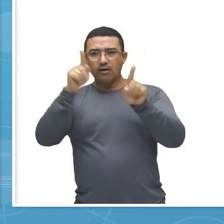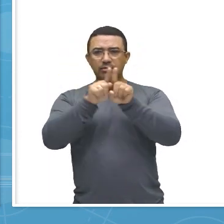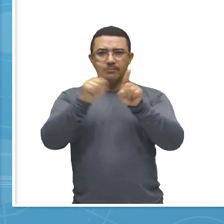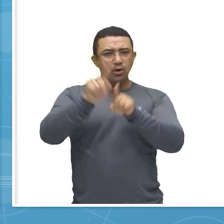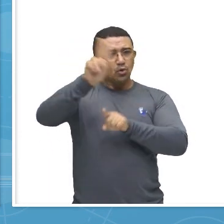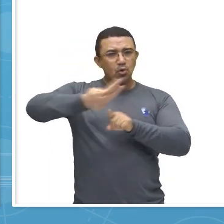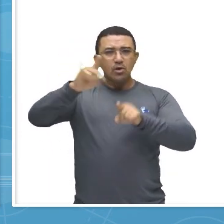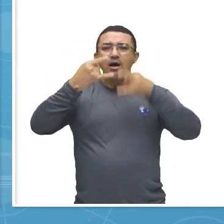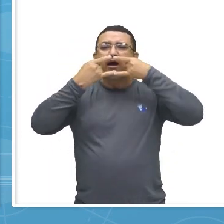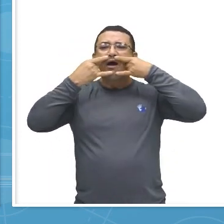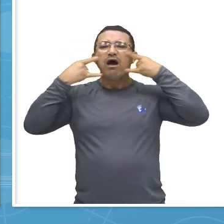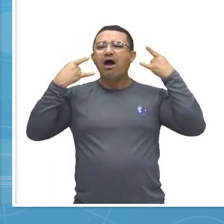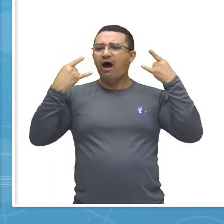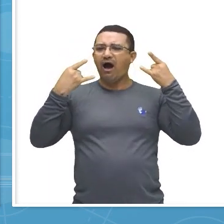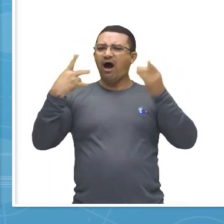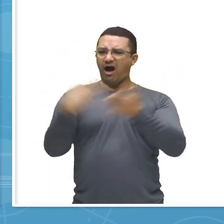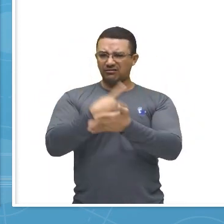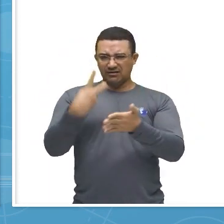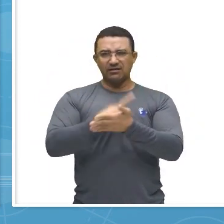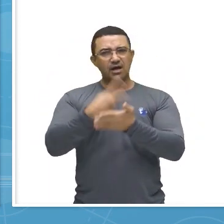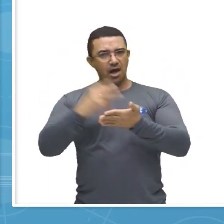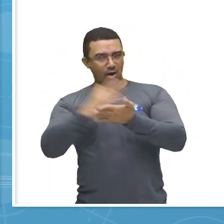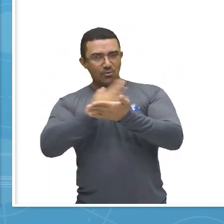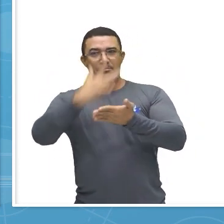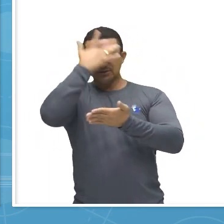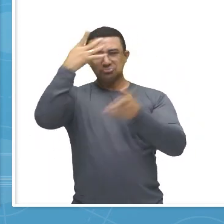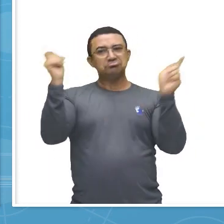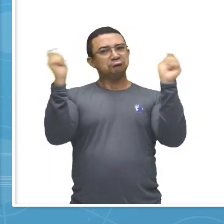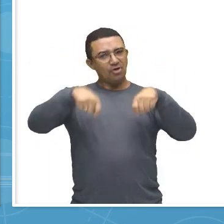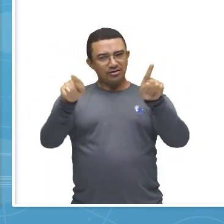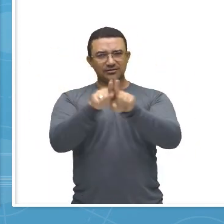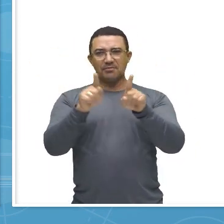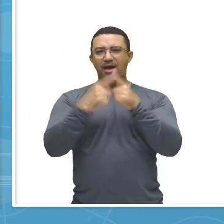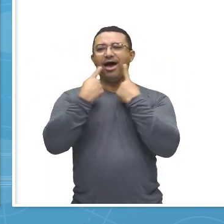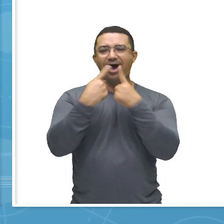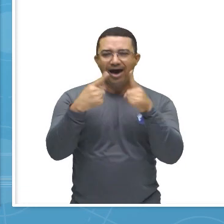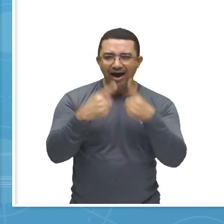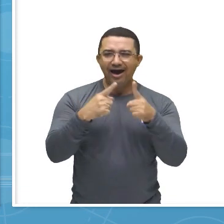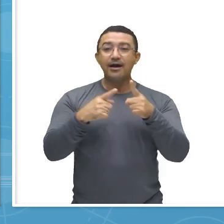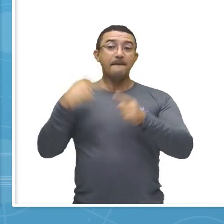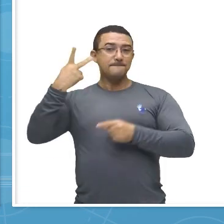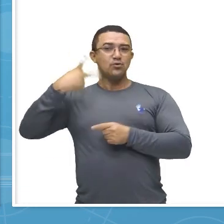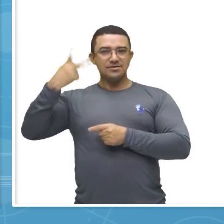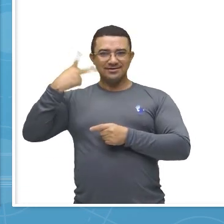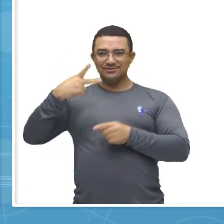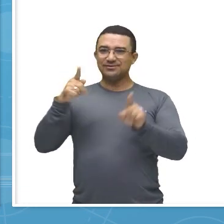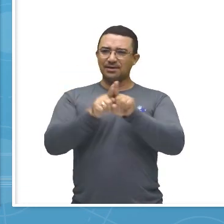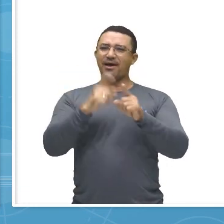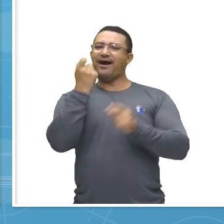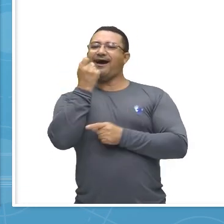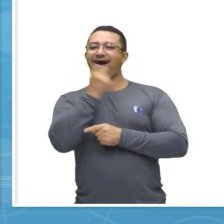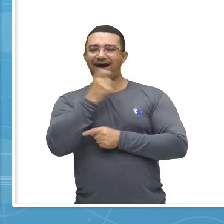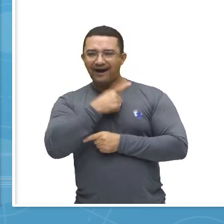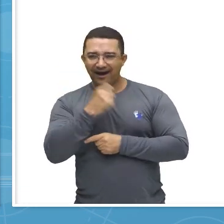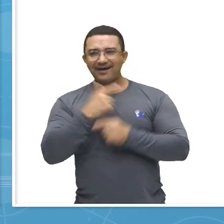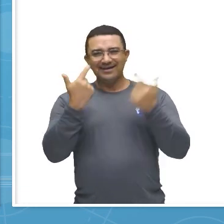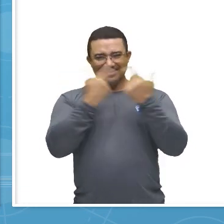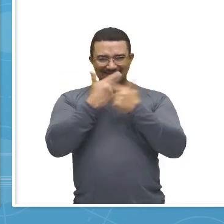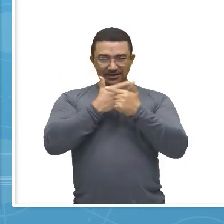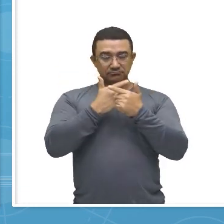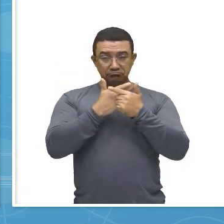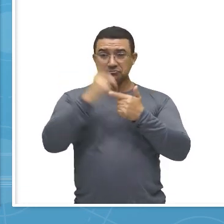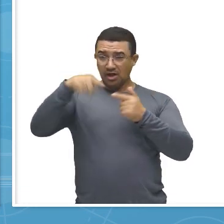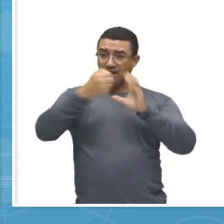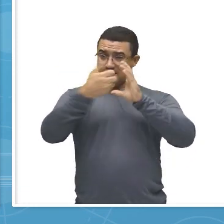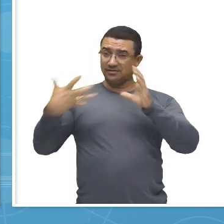máscara de forma incorreta. Então, eles podem criticar os políticos. A charge ele vai trazer essas características. Muito